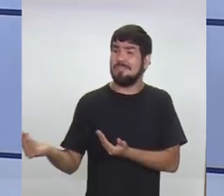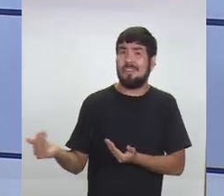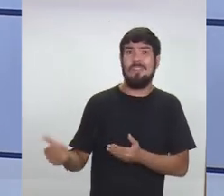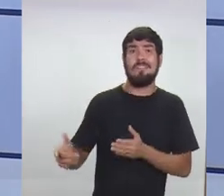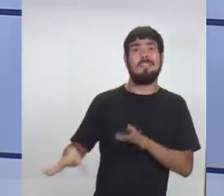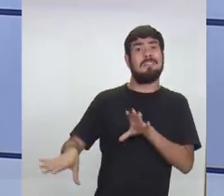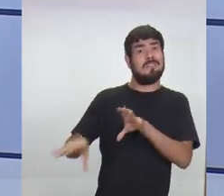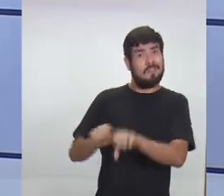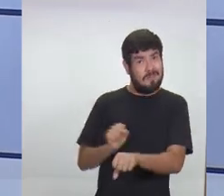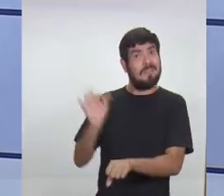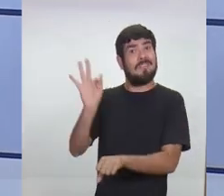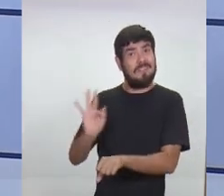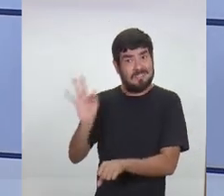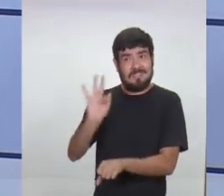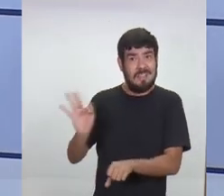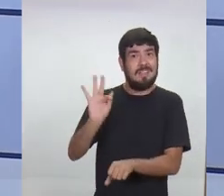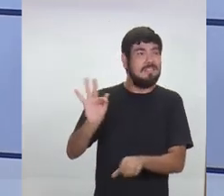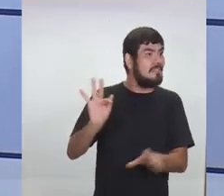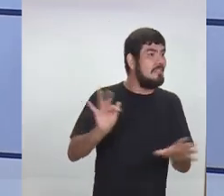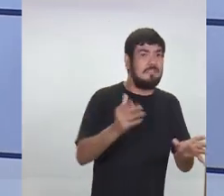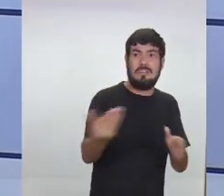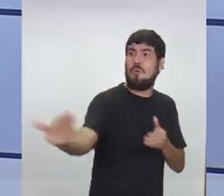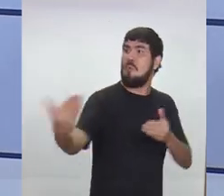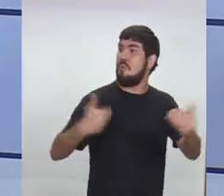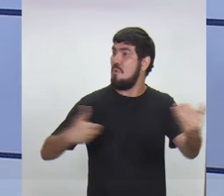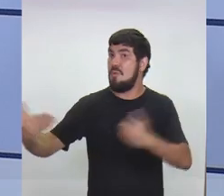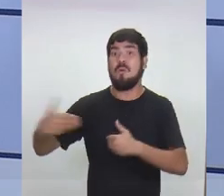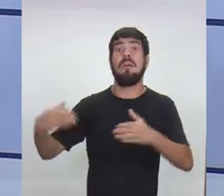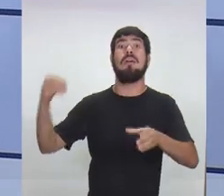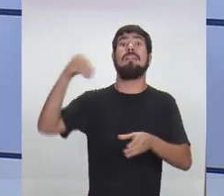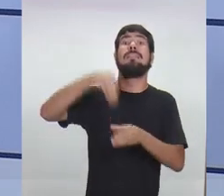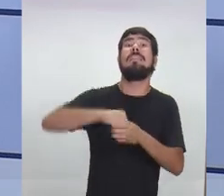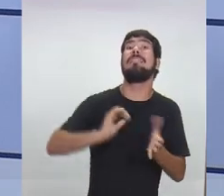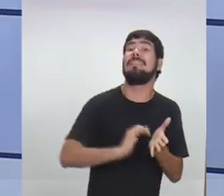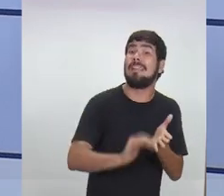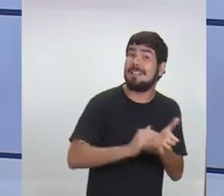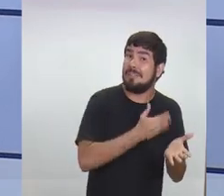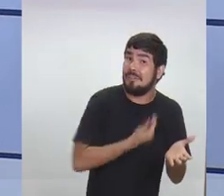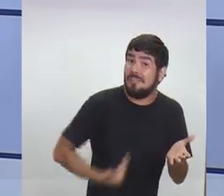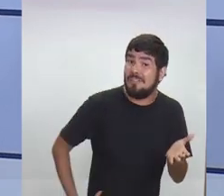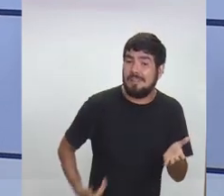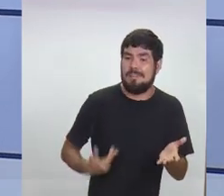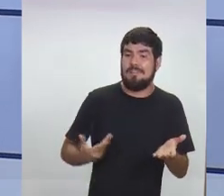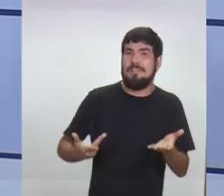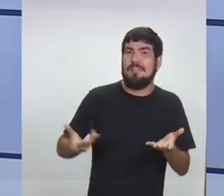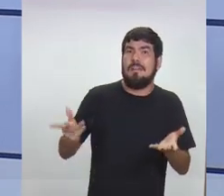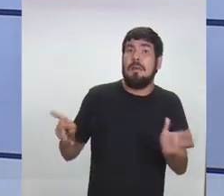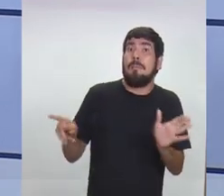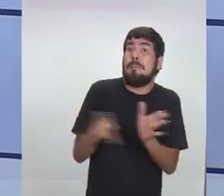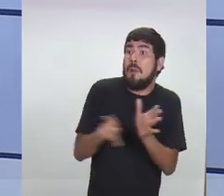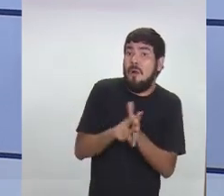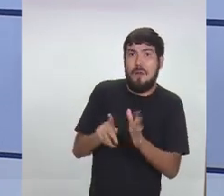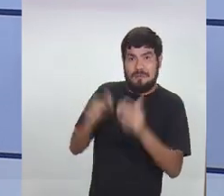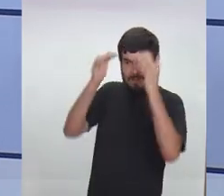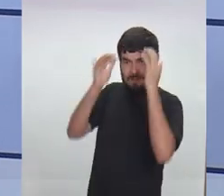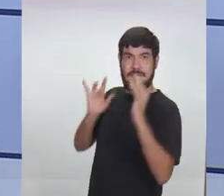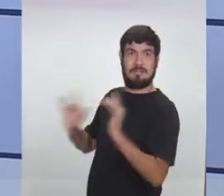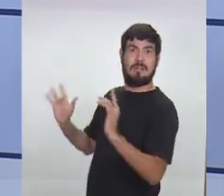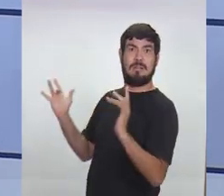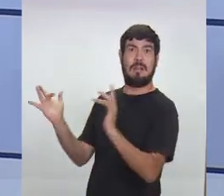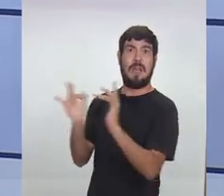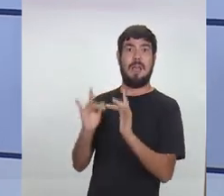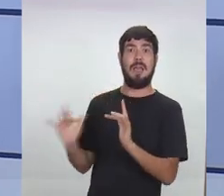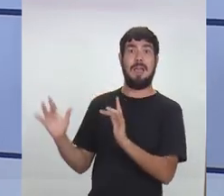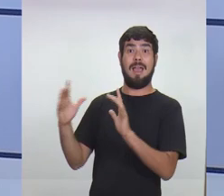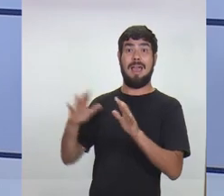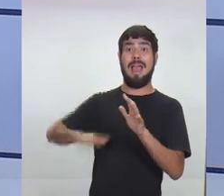que possa atuar nas secretarias do governo nas atividades é relacionadas à sua formação nós temos também o alistamento